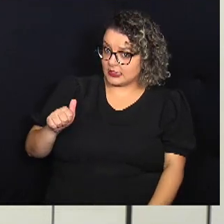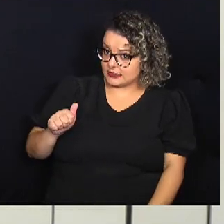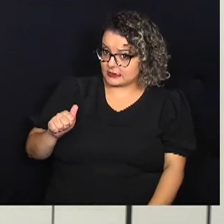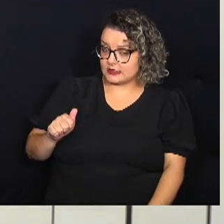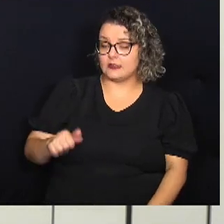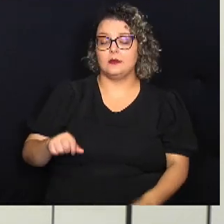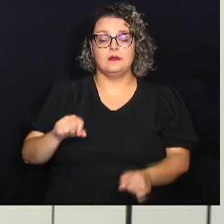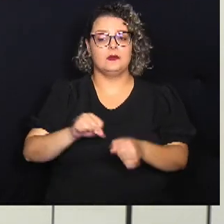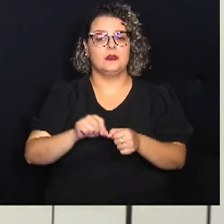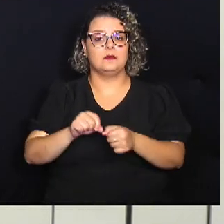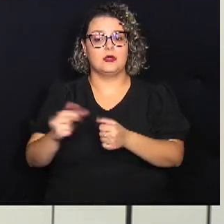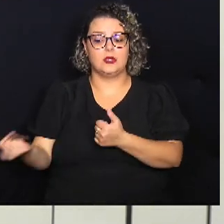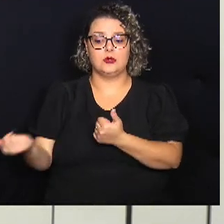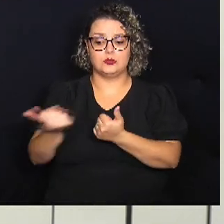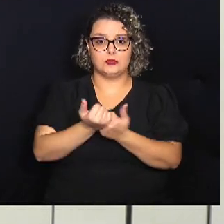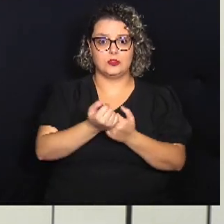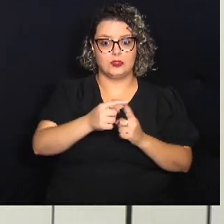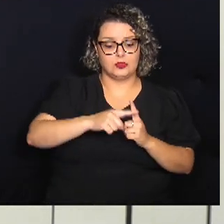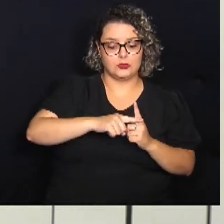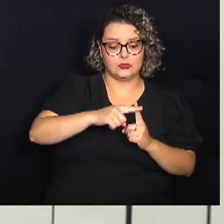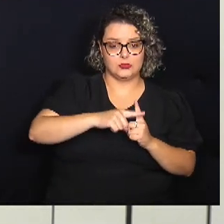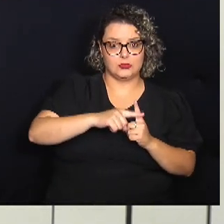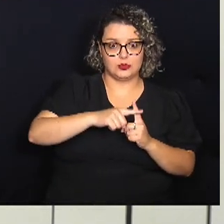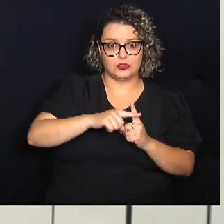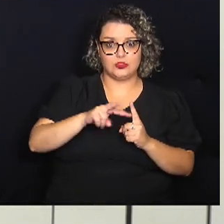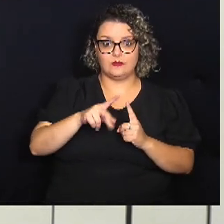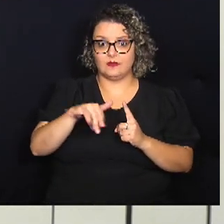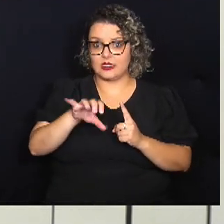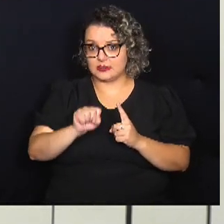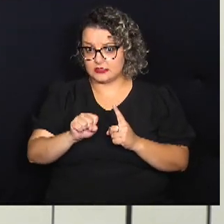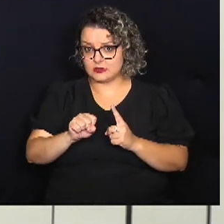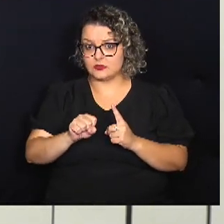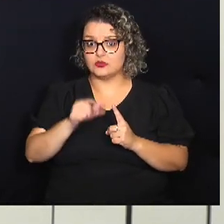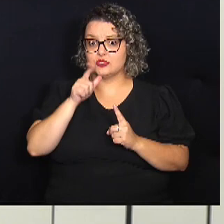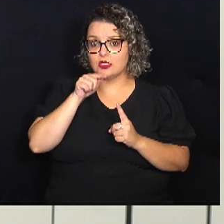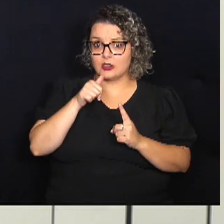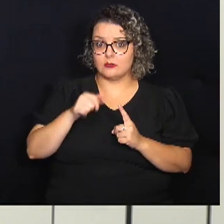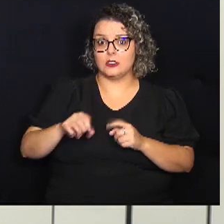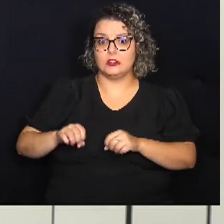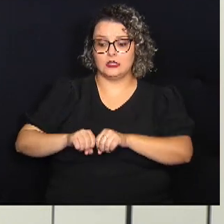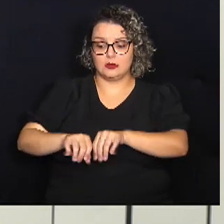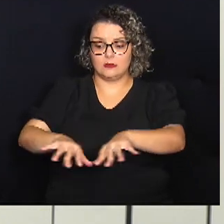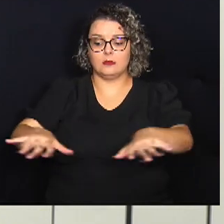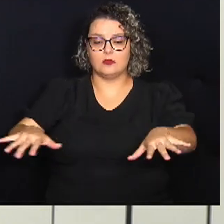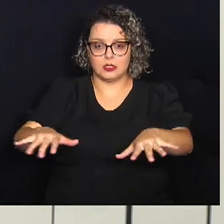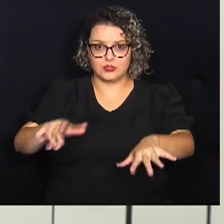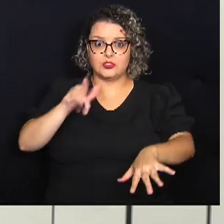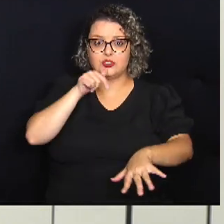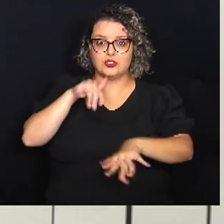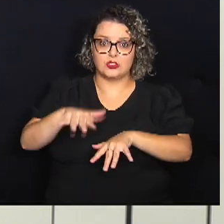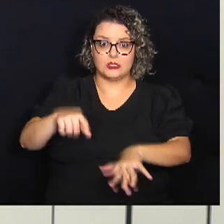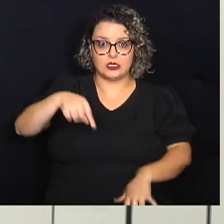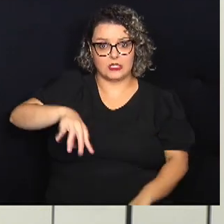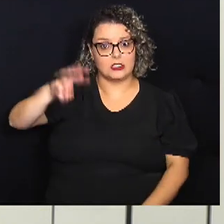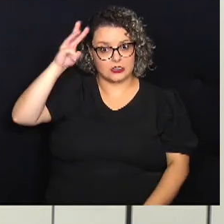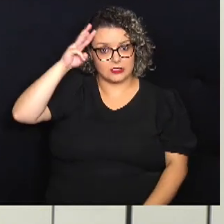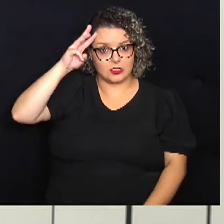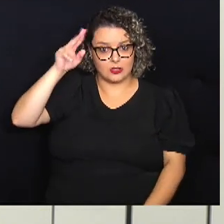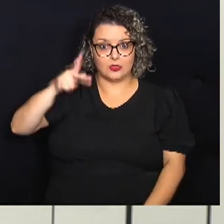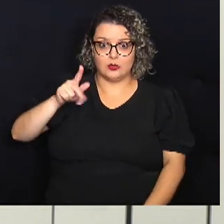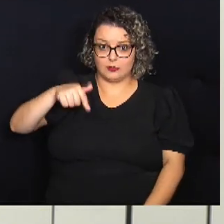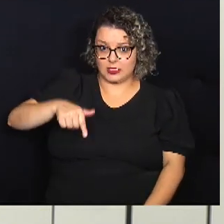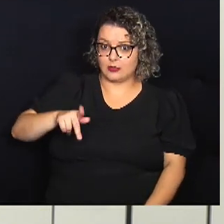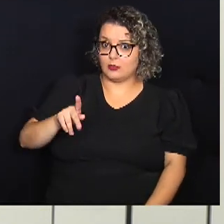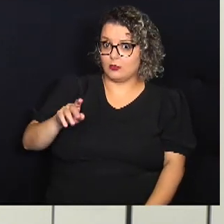do equipamento medidor de vazão de água da rede de distribuição nesta terça-feira no Parque dos Pomares.